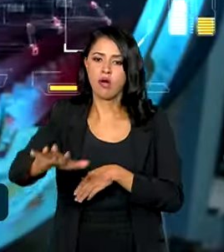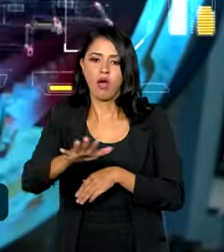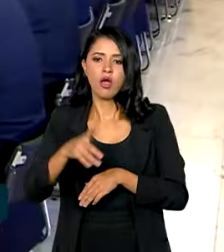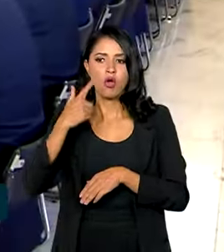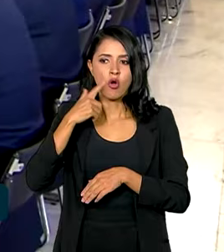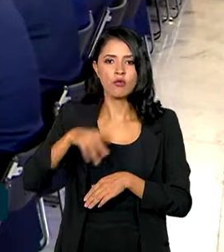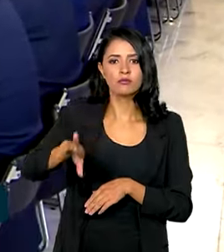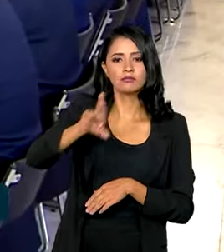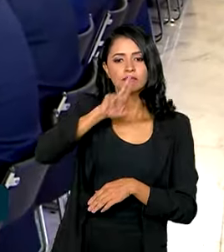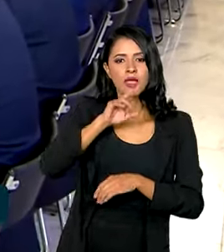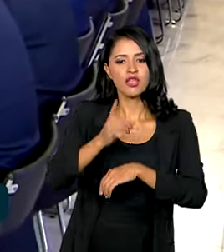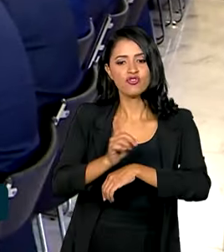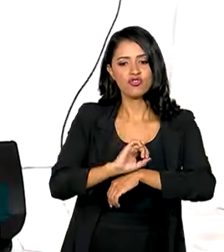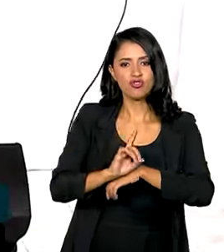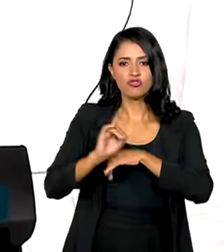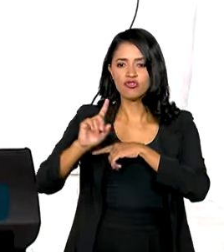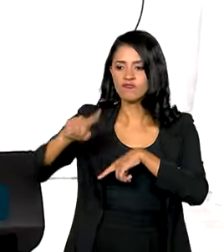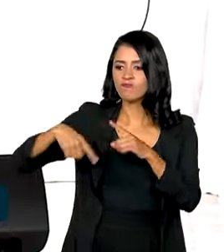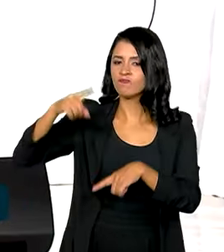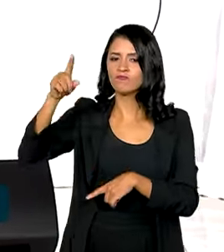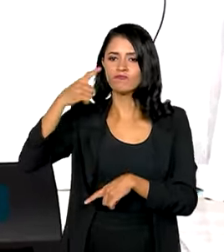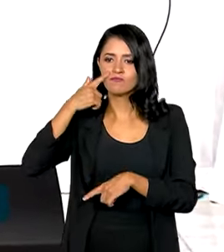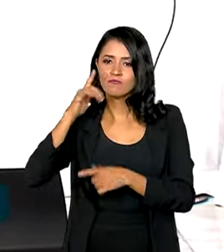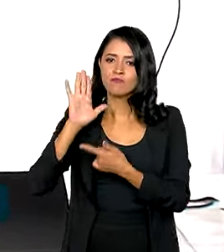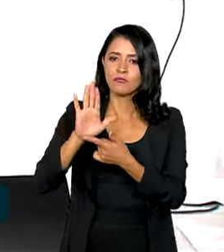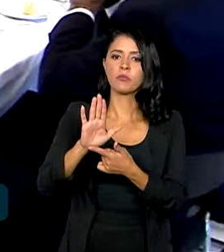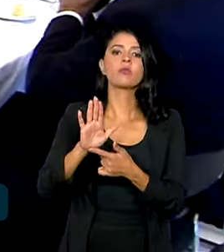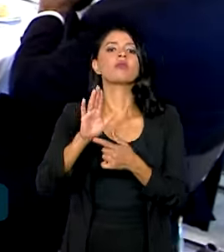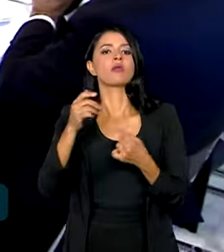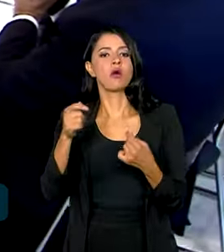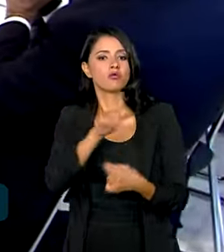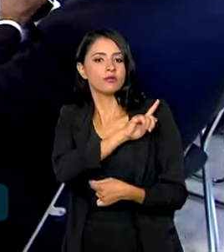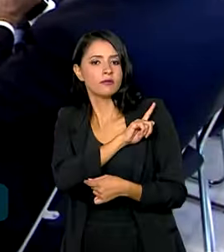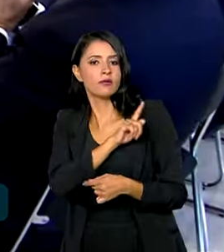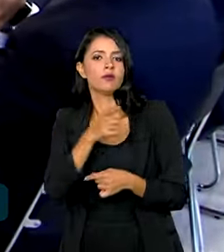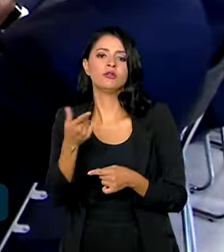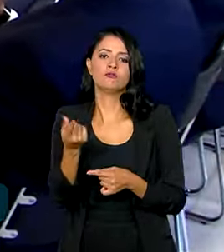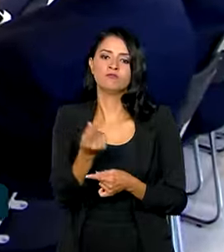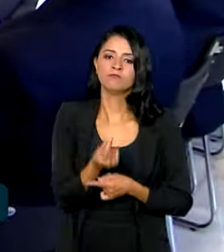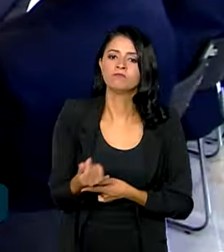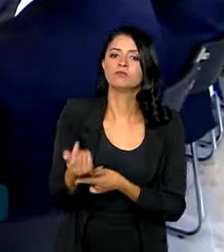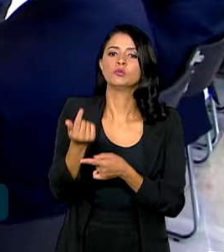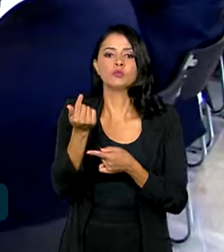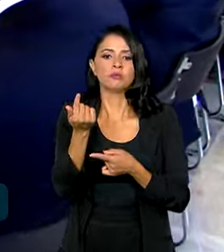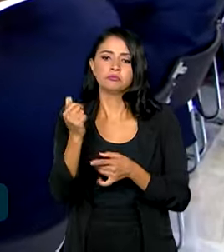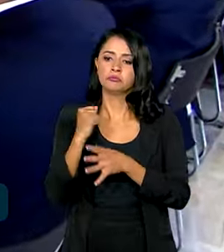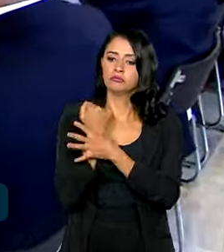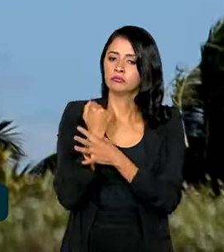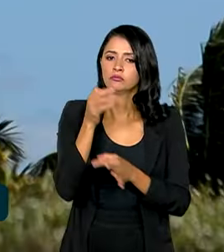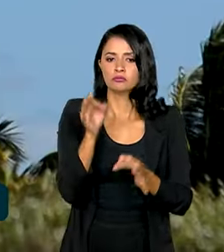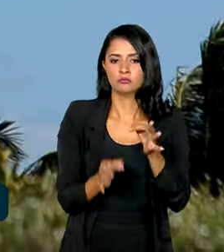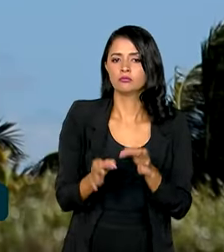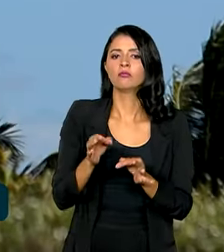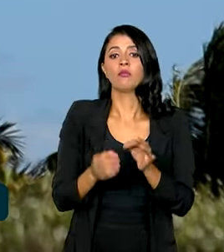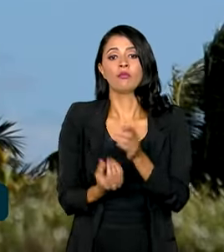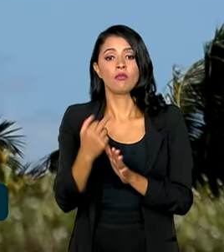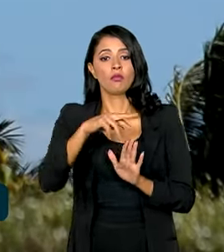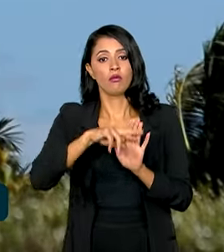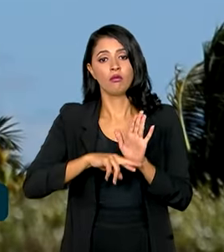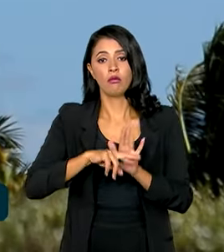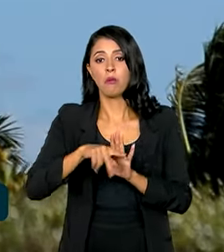digitais gestão transparente de recursos públicos garantias jurídicas e regulamentar de